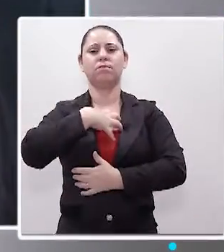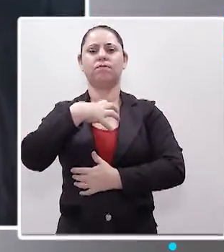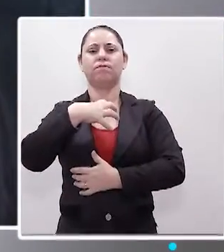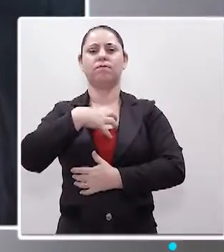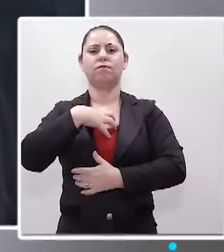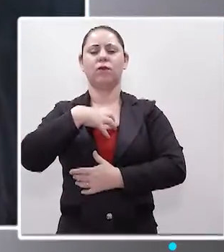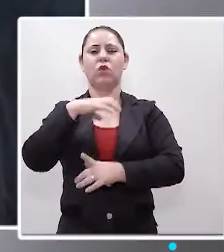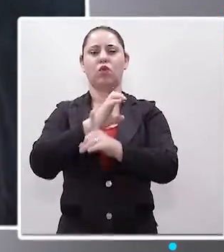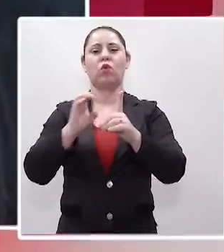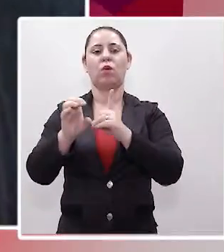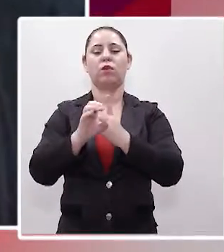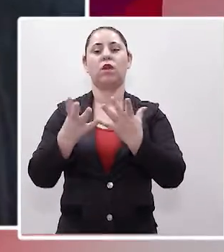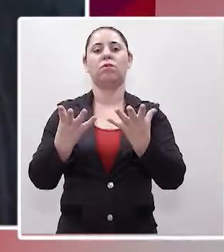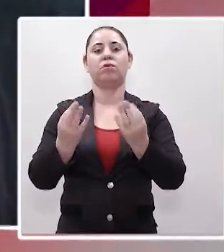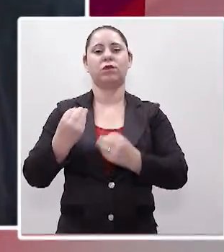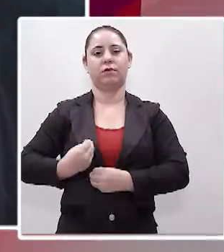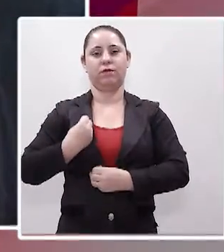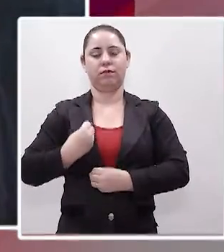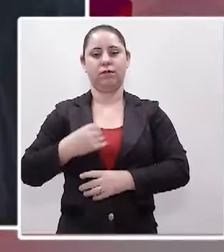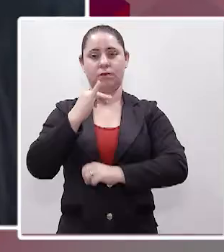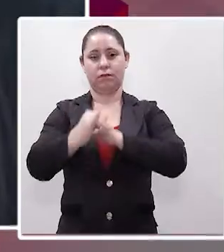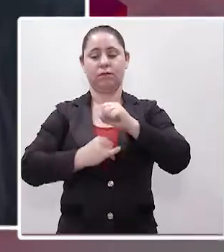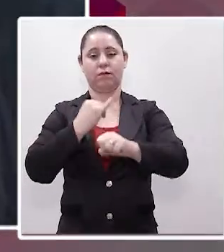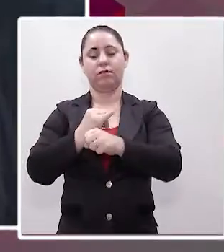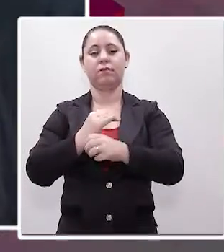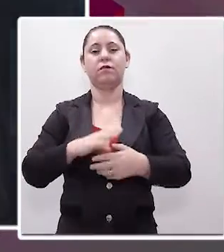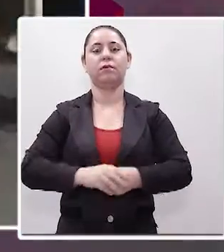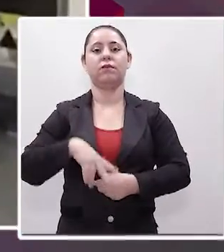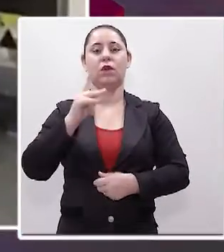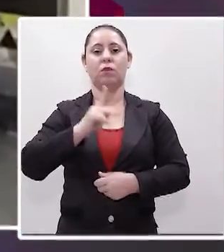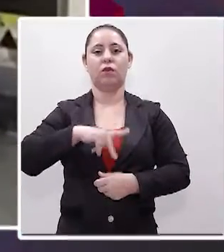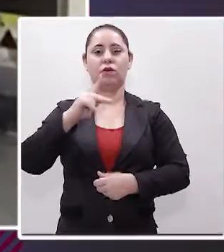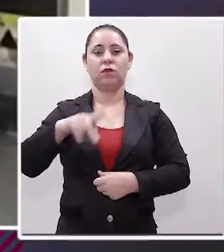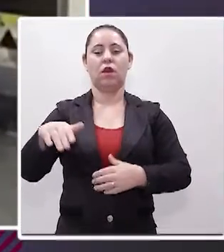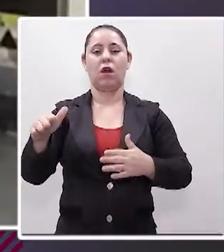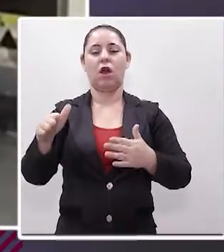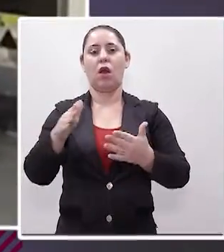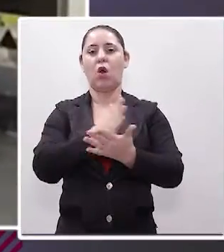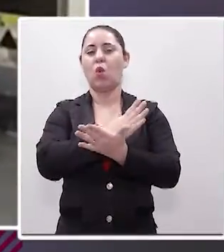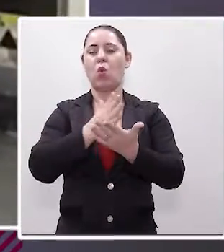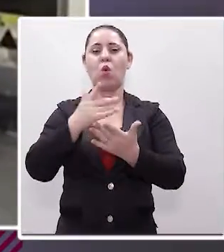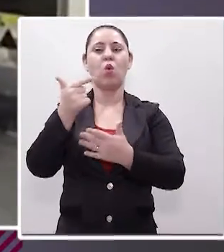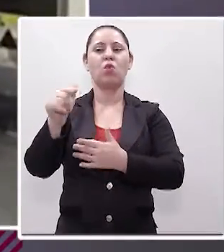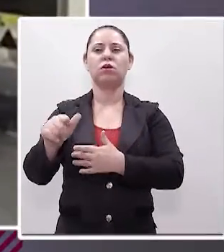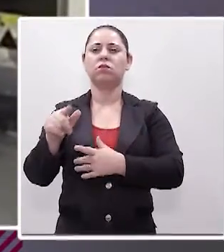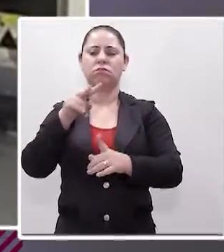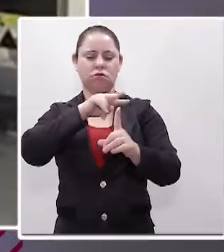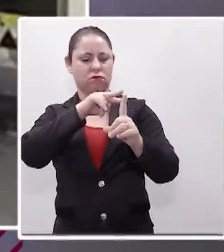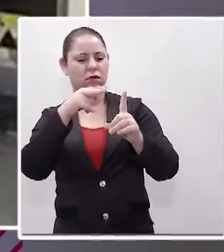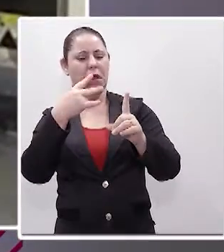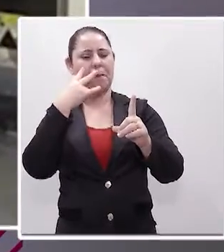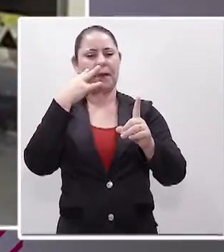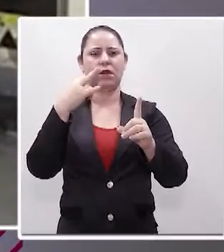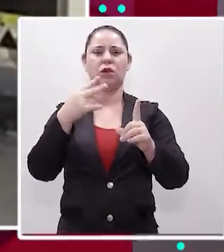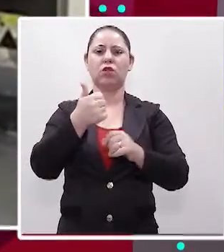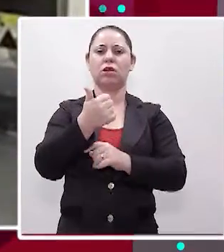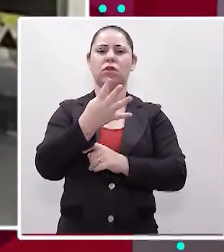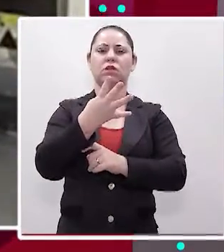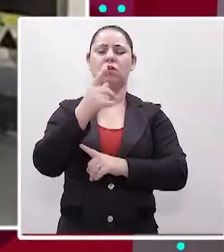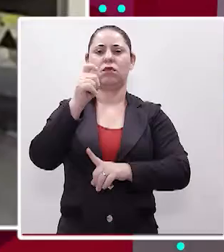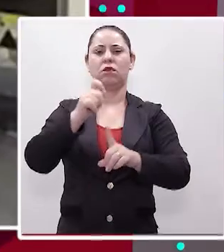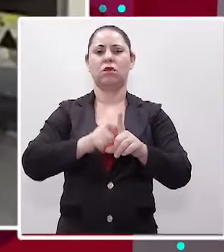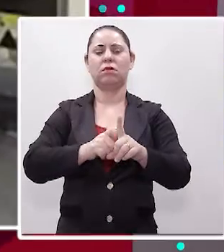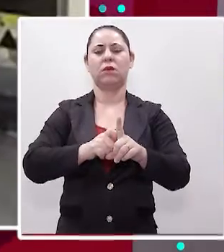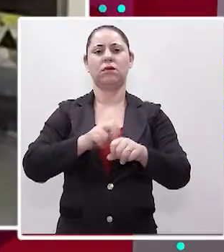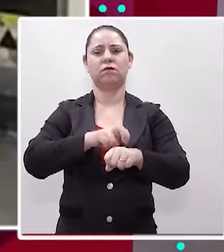experiência, esse senso de comunidade que eu acho que é muito presente na internet. Professora, algum outro gargalo que a senhora tenha percebido aí